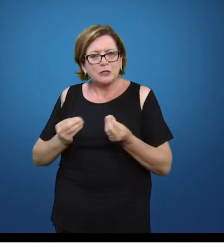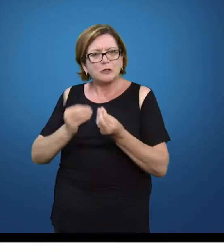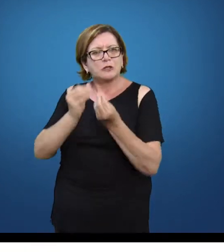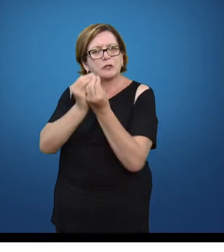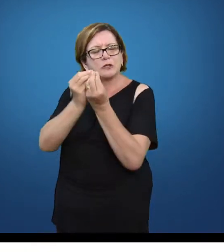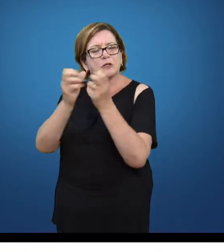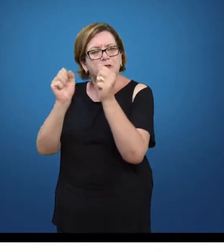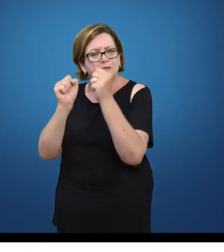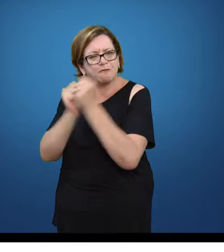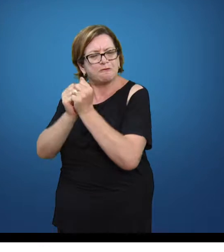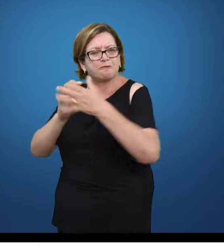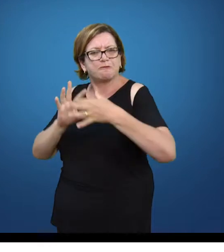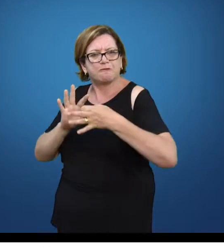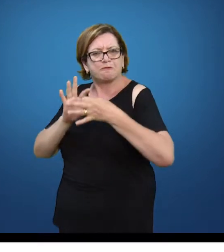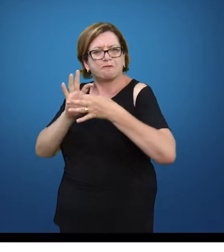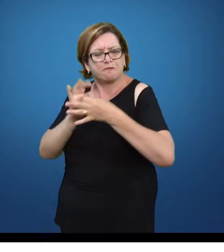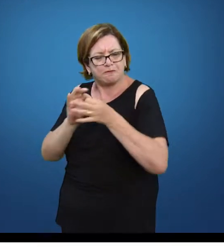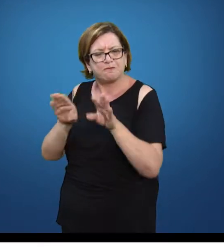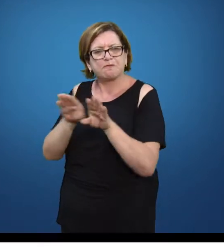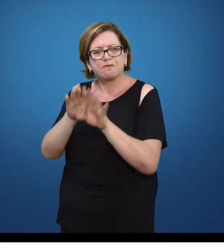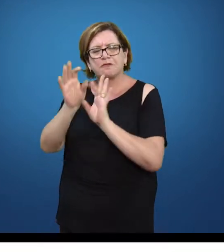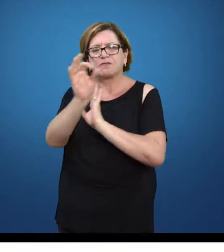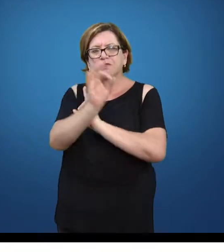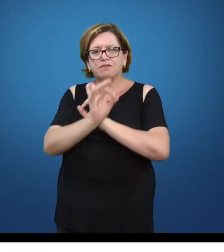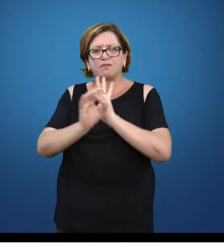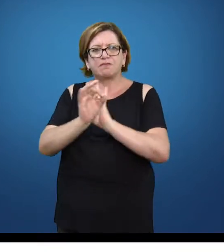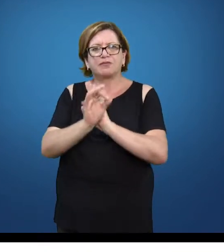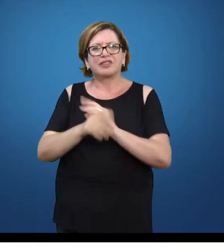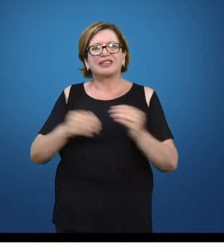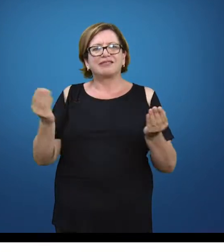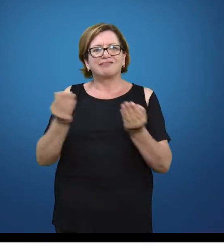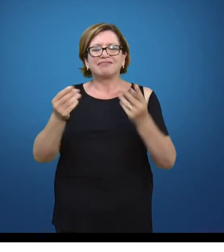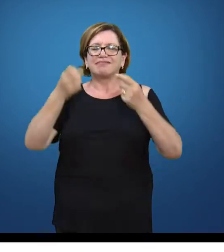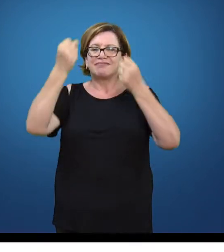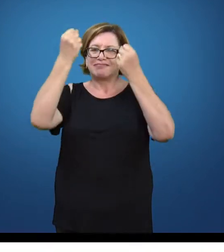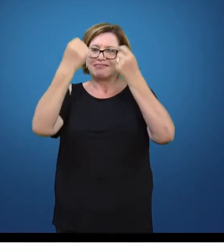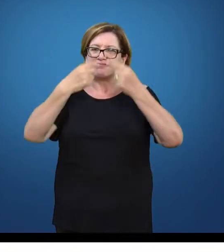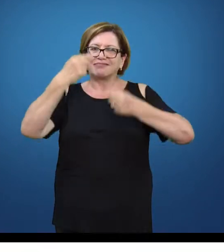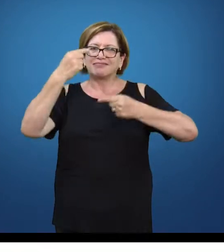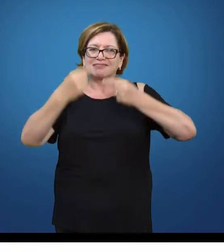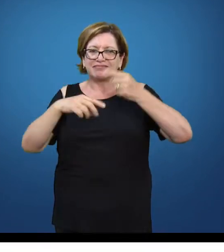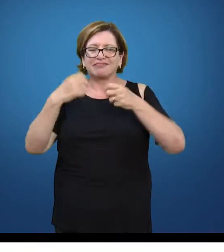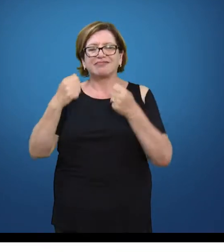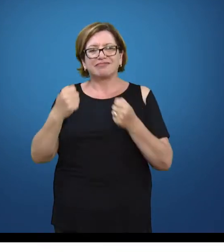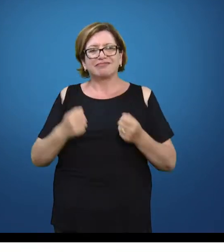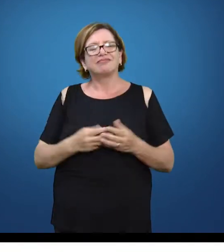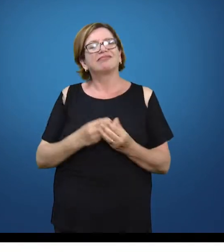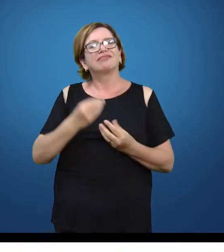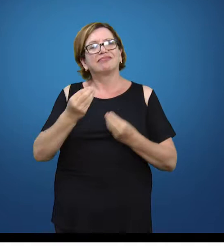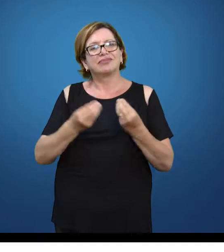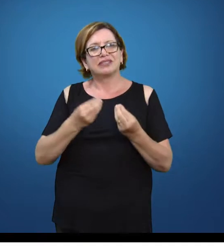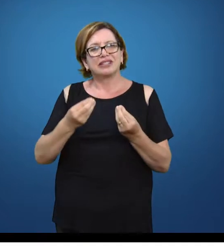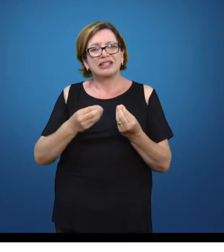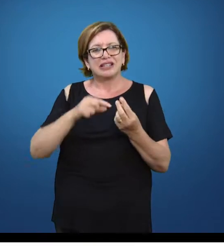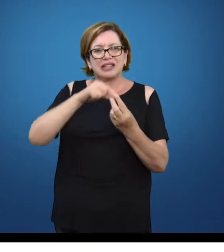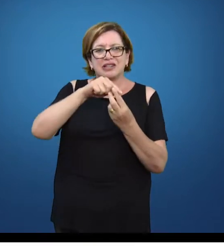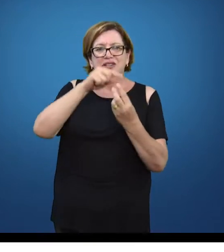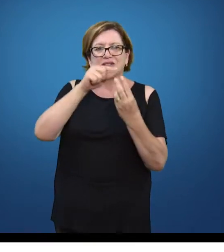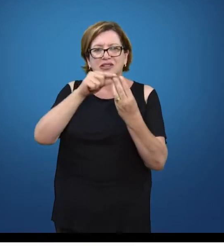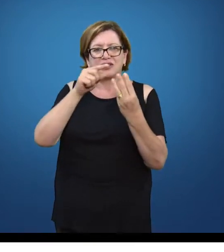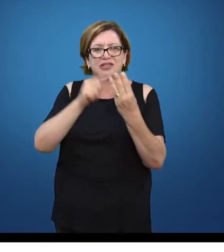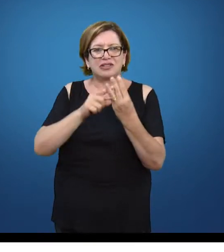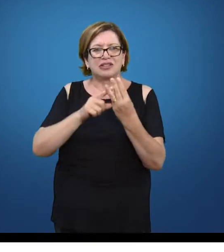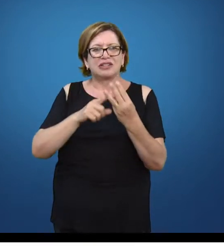e totalmente coordenados. Então, falar em política demanda, então, Estado e